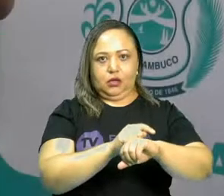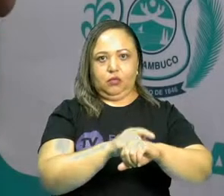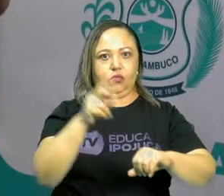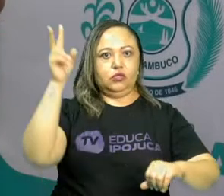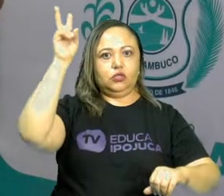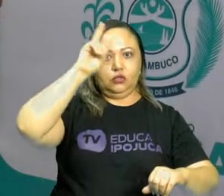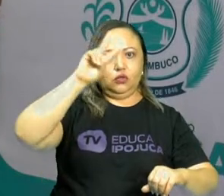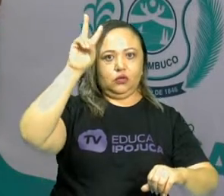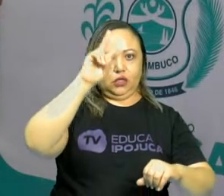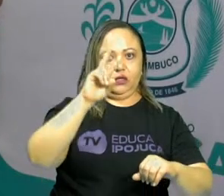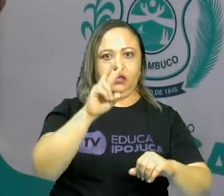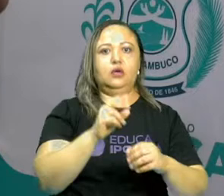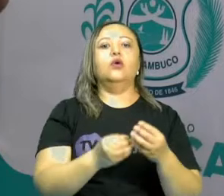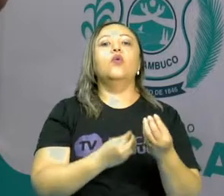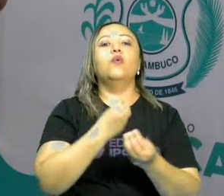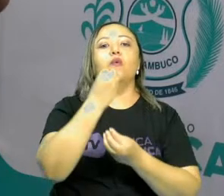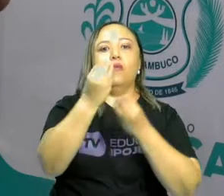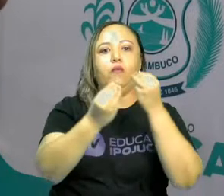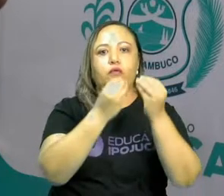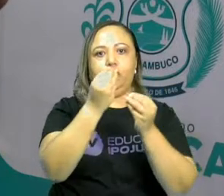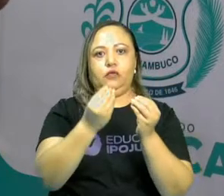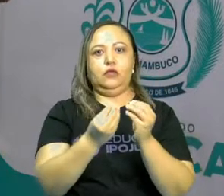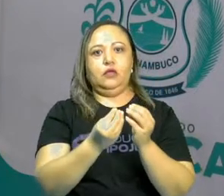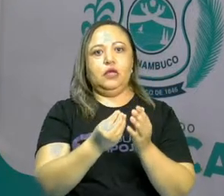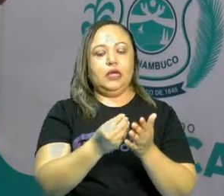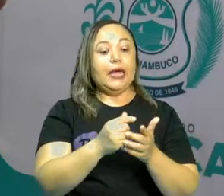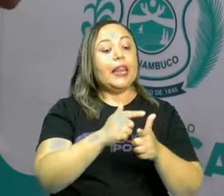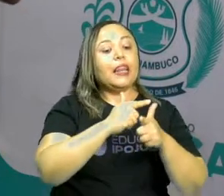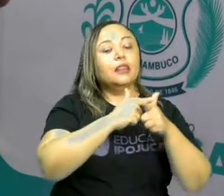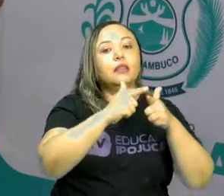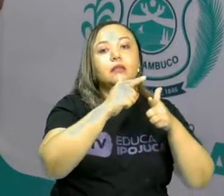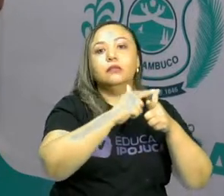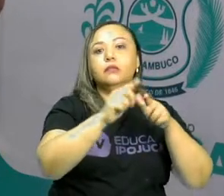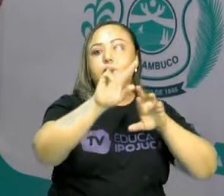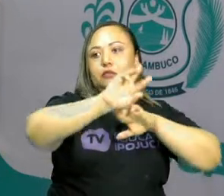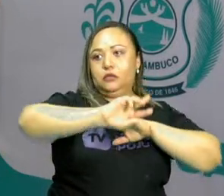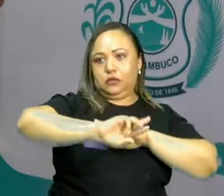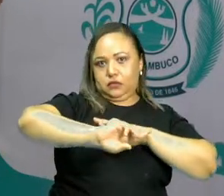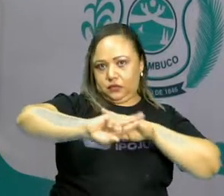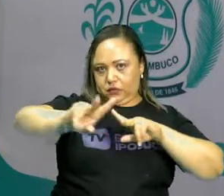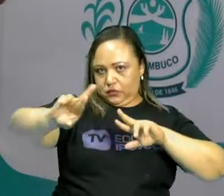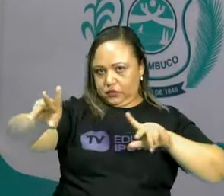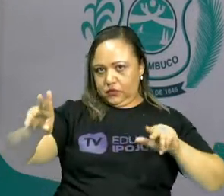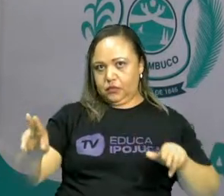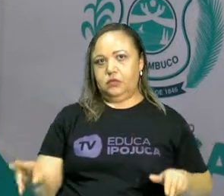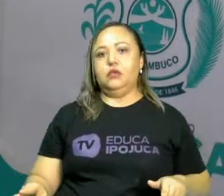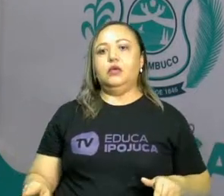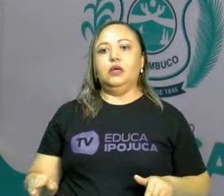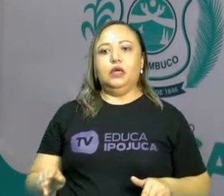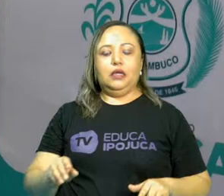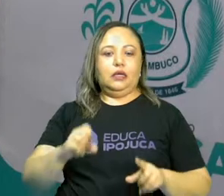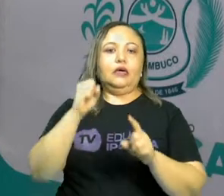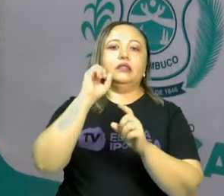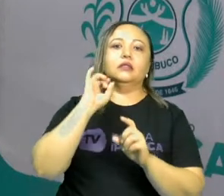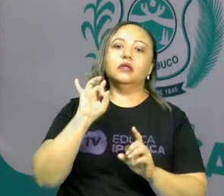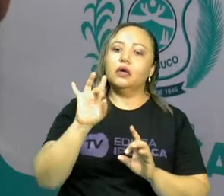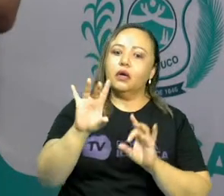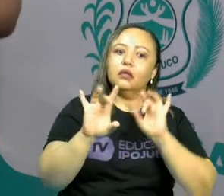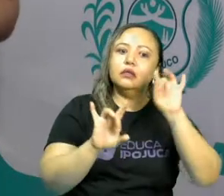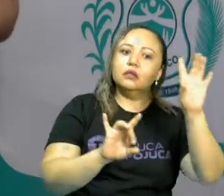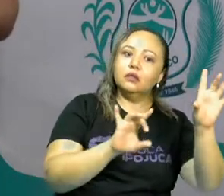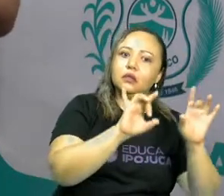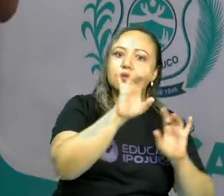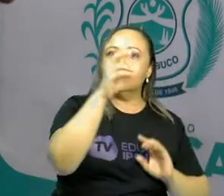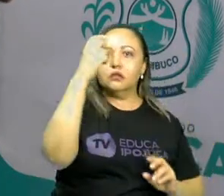PIB sporco tempo da Ilha dividido de maneiras diferentes de acordo com a sociedade tá